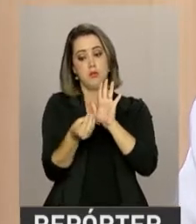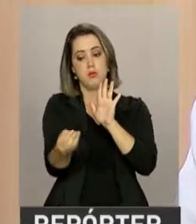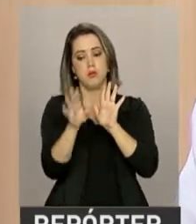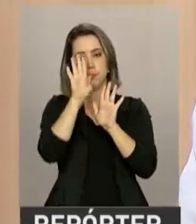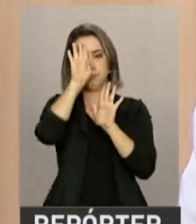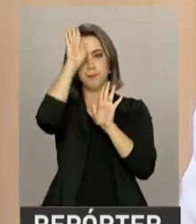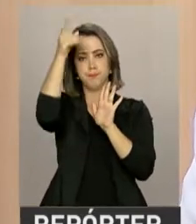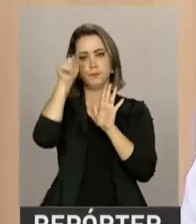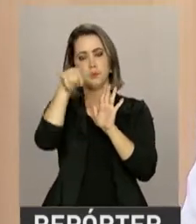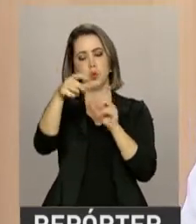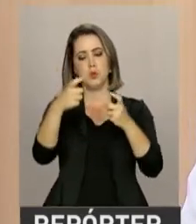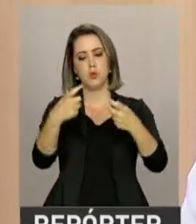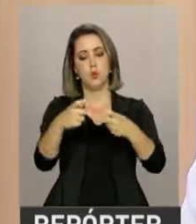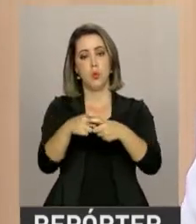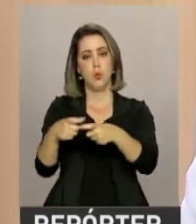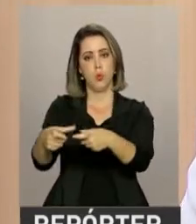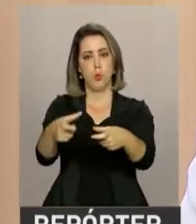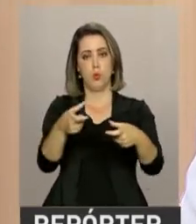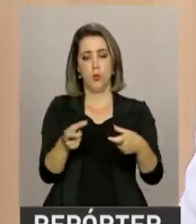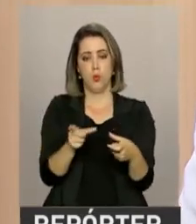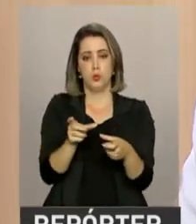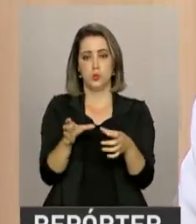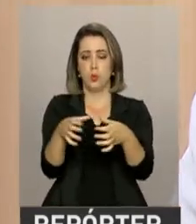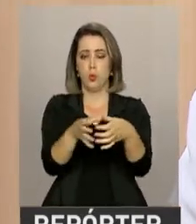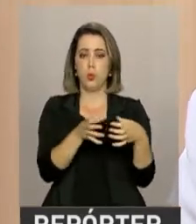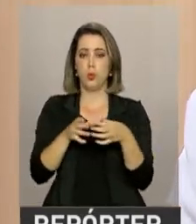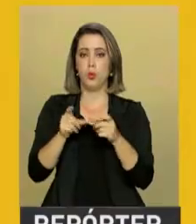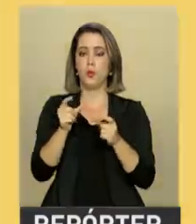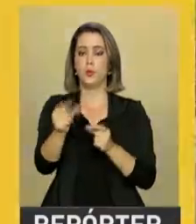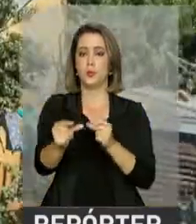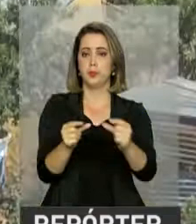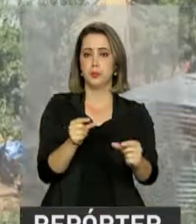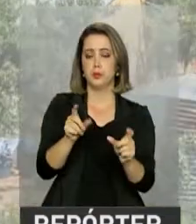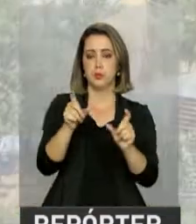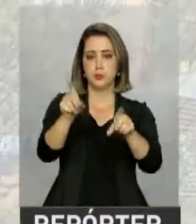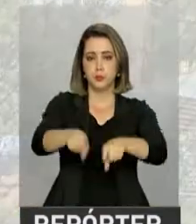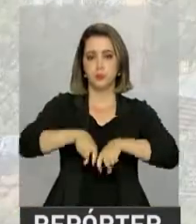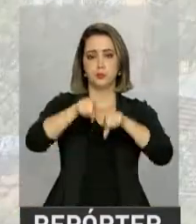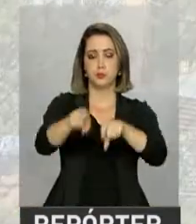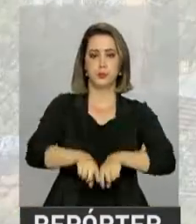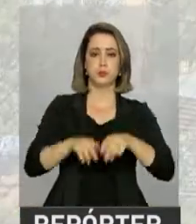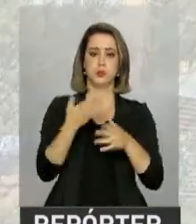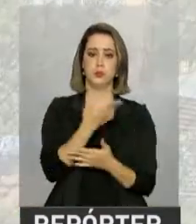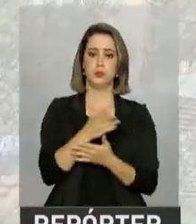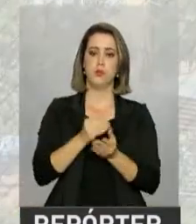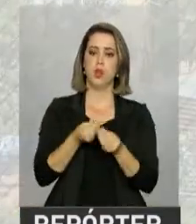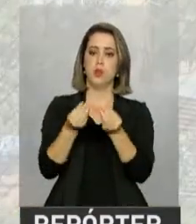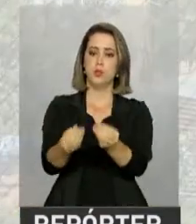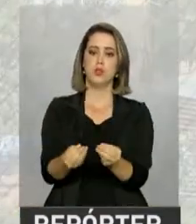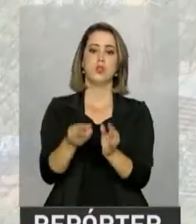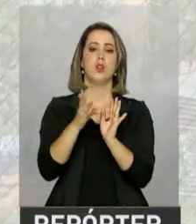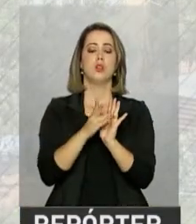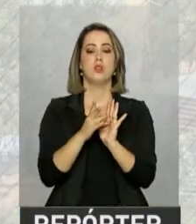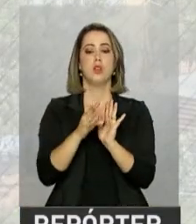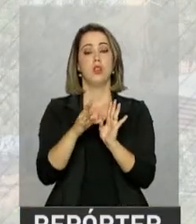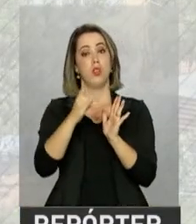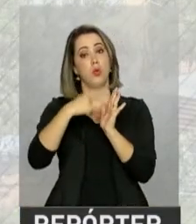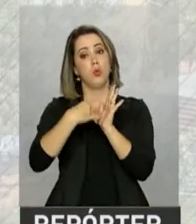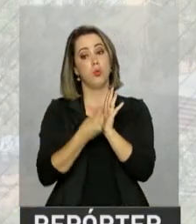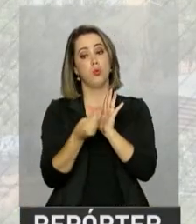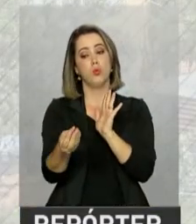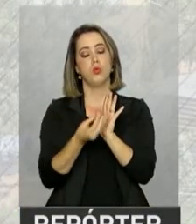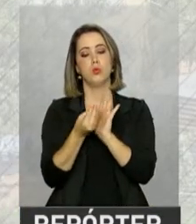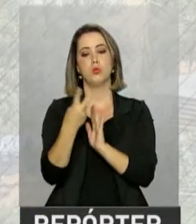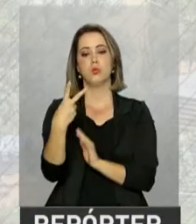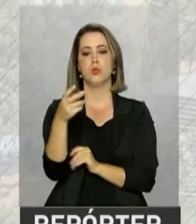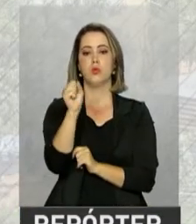prioridade aos pequenos produtores e as comunidades locais o programa já entregou títulos de terra cerca de 28 mil